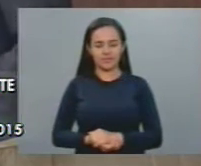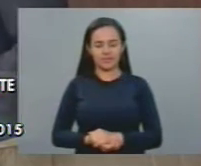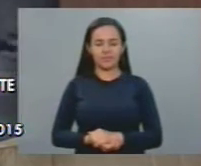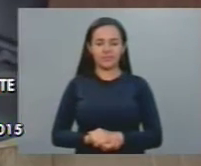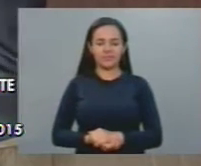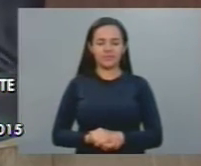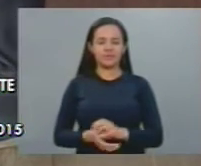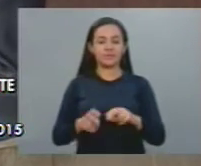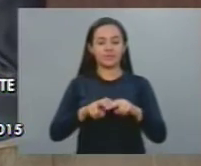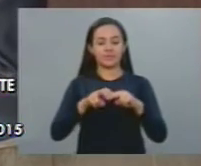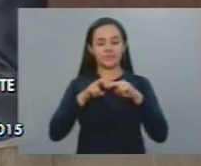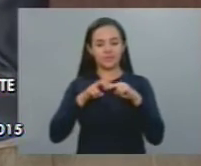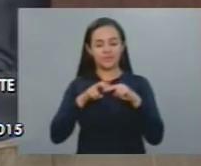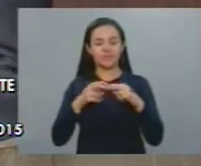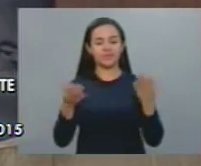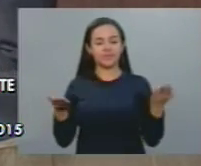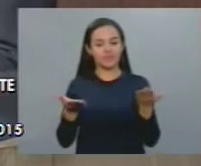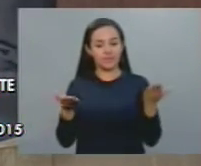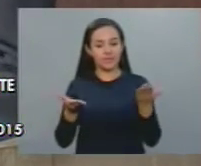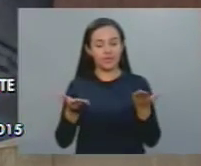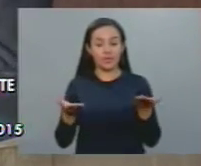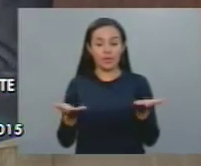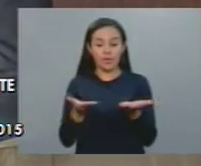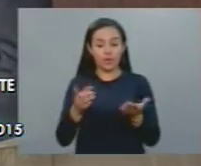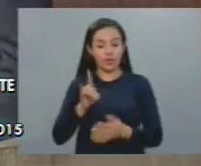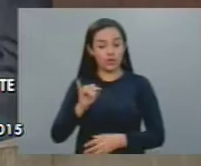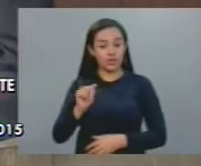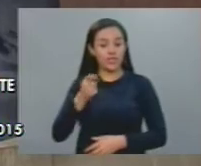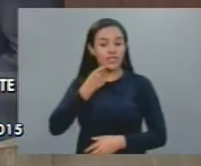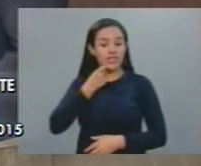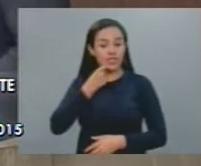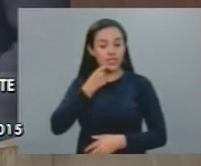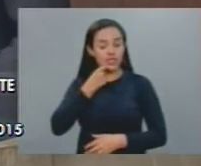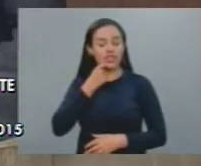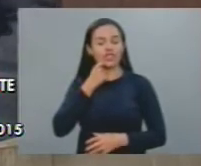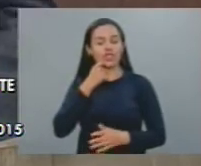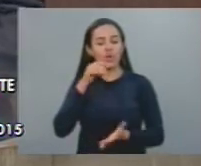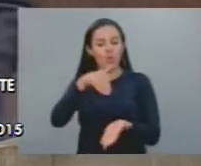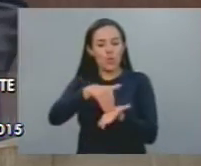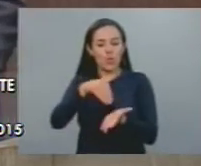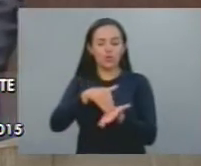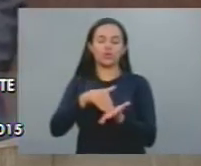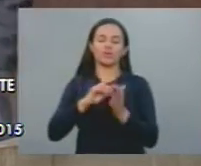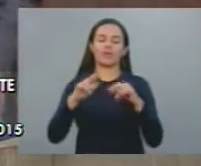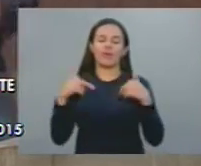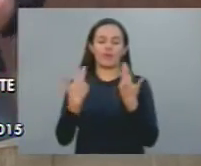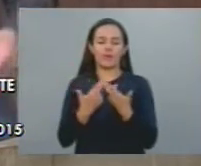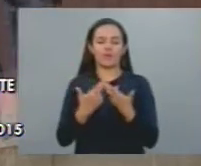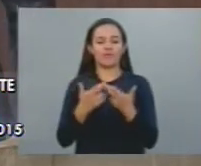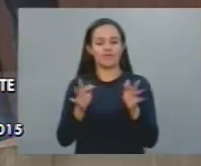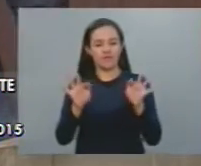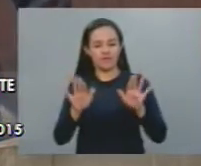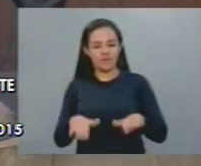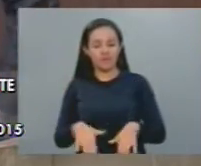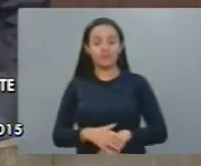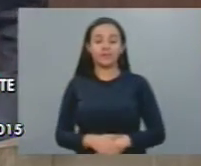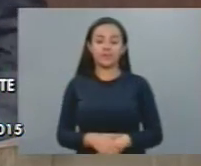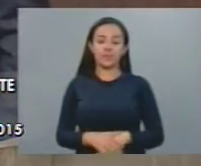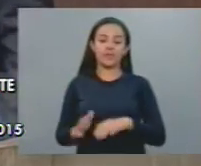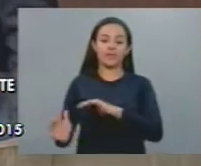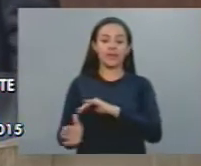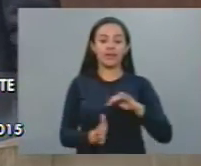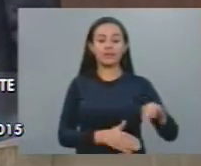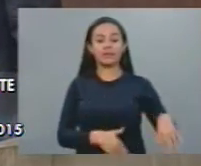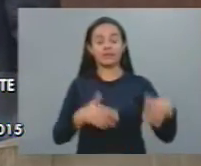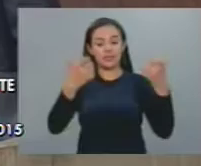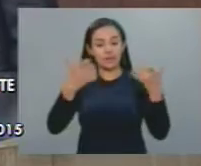portanto, nessa nossa última sessão, me dedicar a fazer uma prestação de contas, porque entendo que esta é nossa